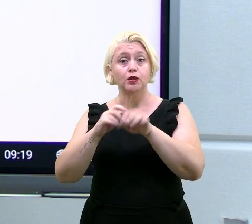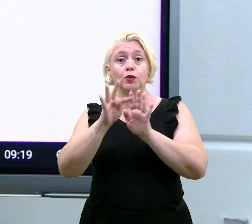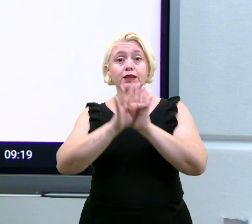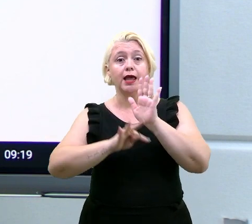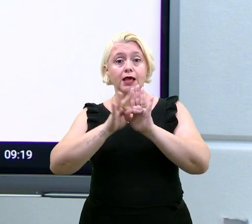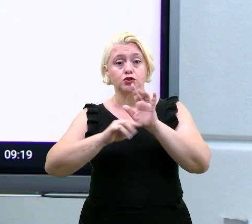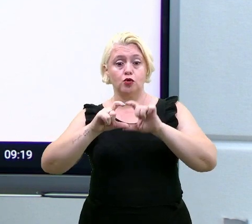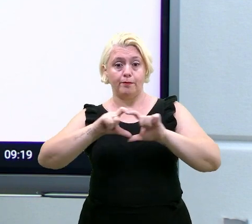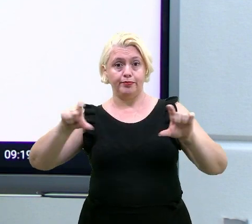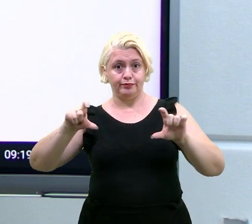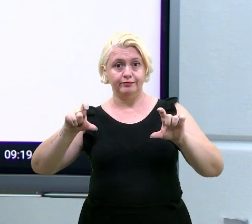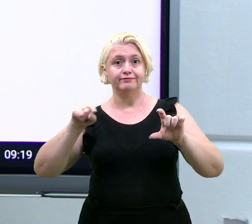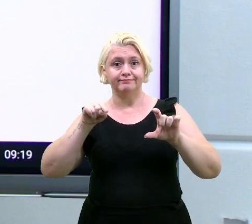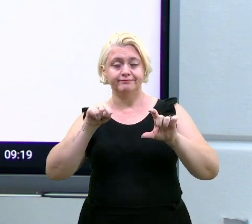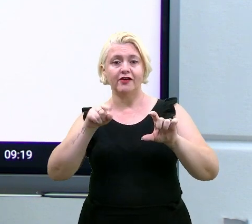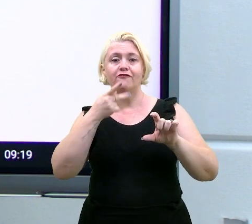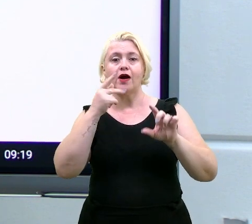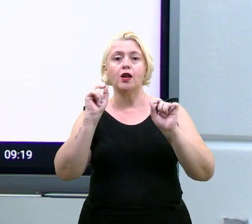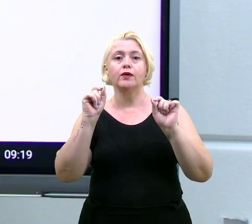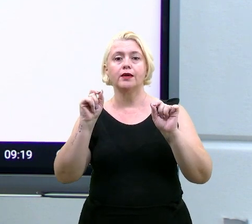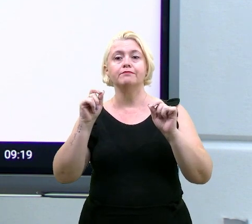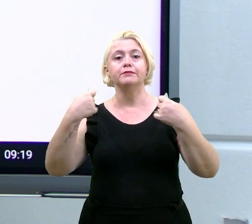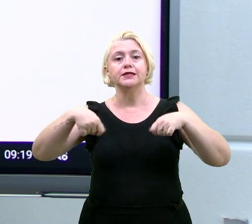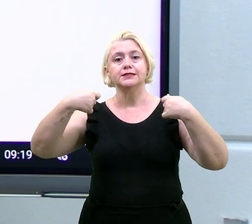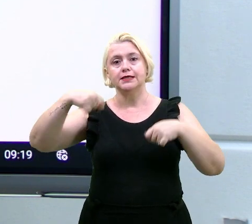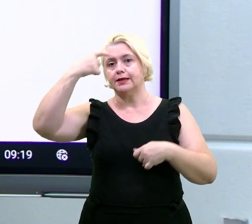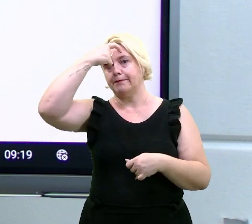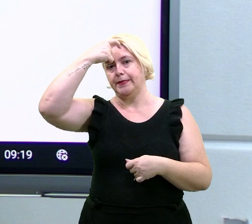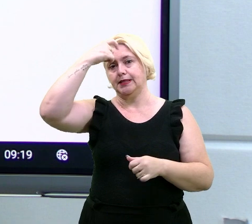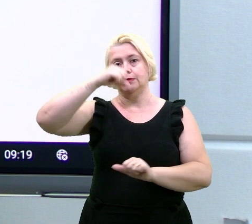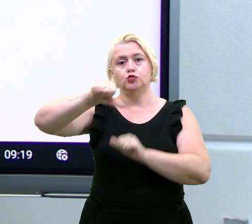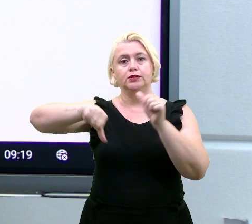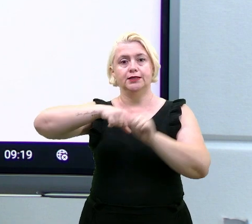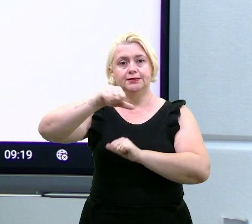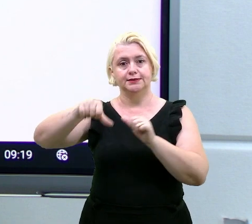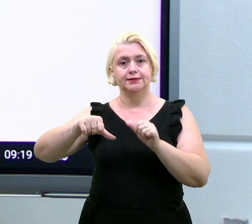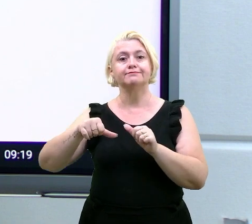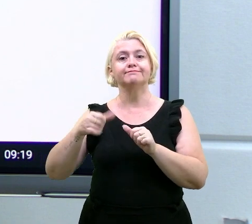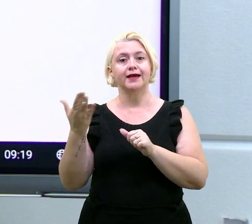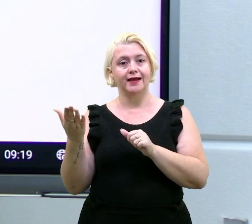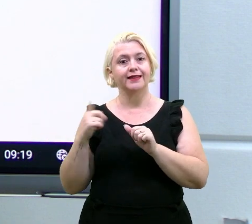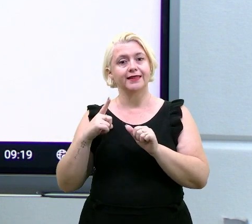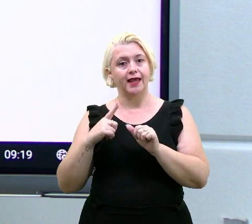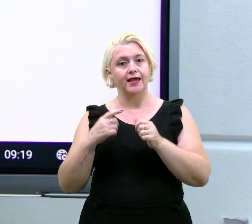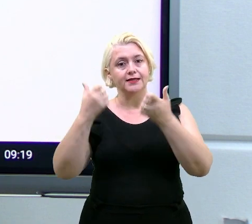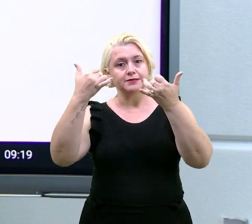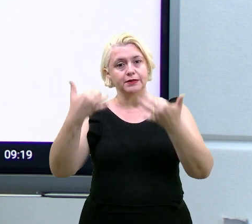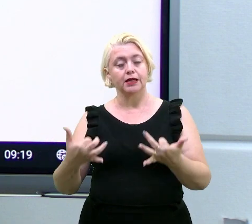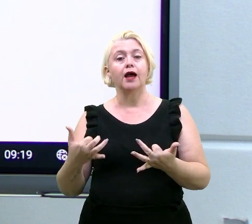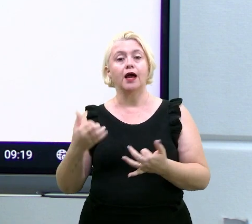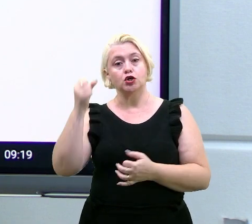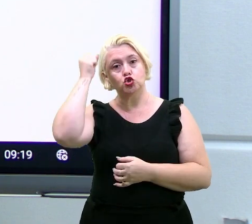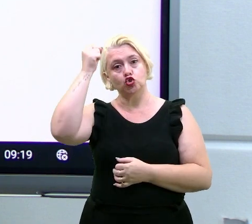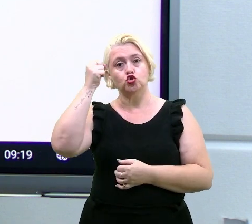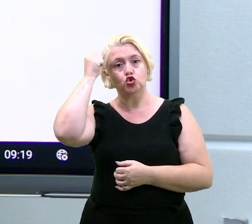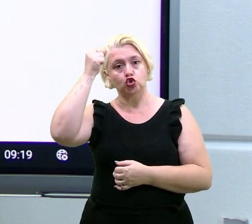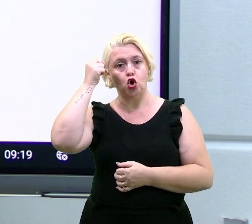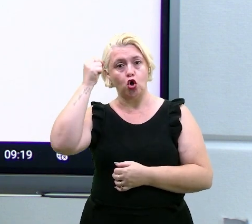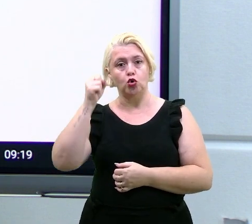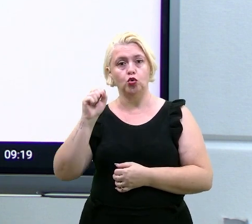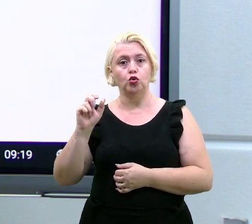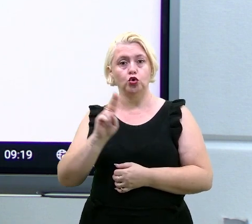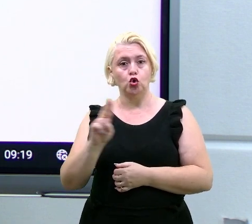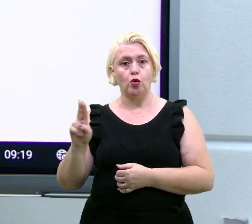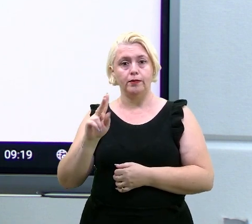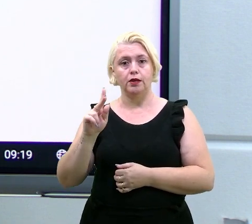né o segundo desenvolvimento a ideia da mudança de mentalidade e veio esse repertório do darkk hin mostrando